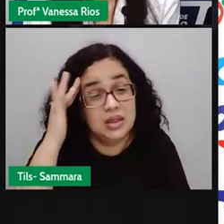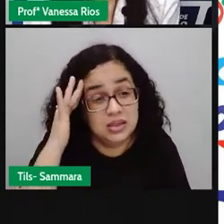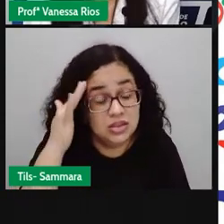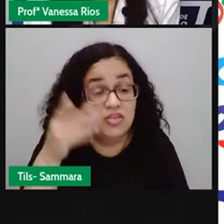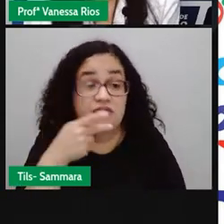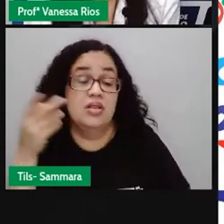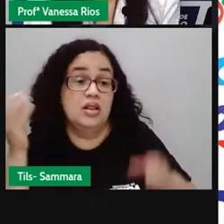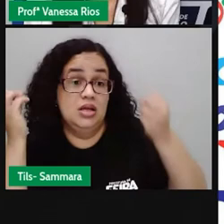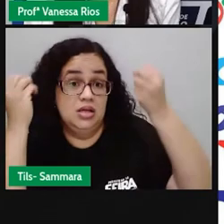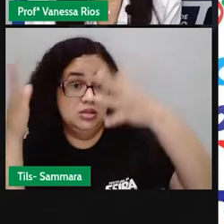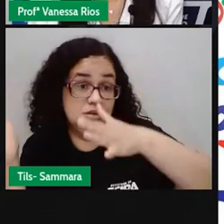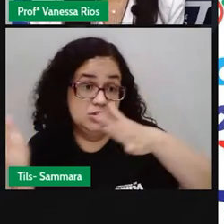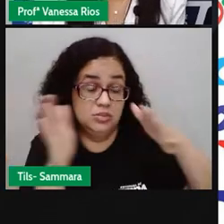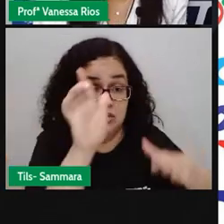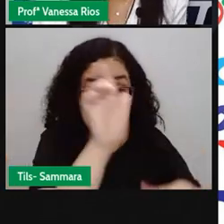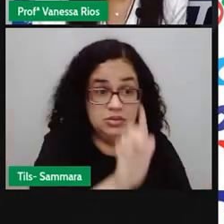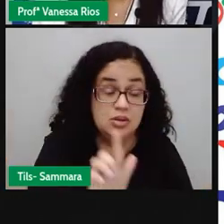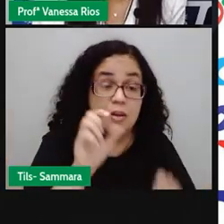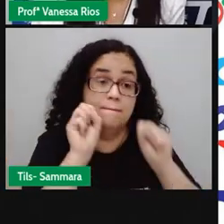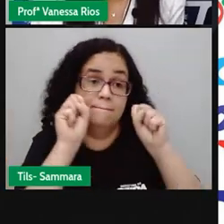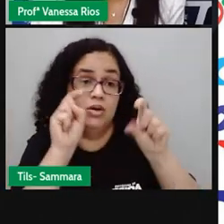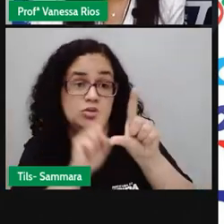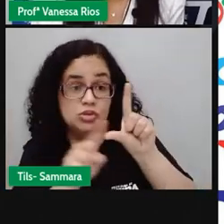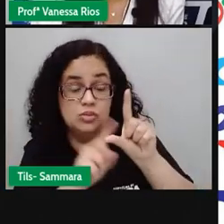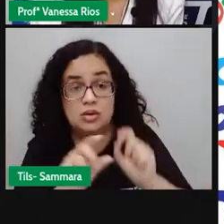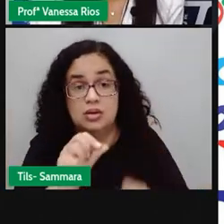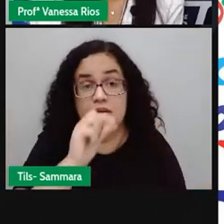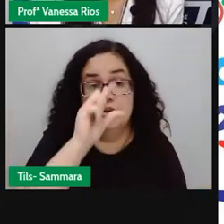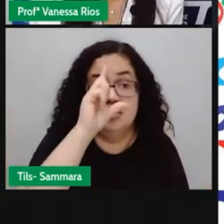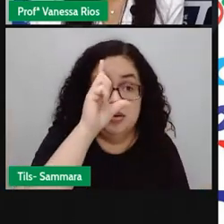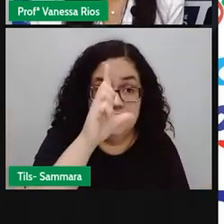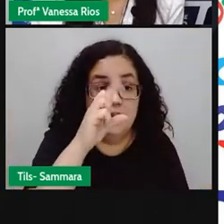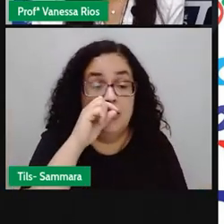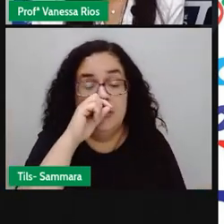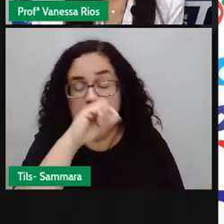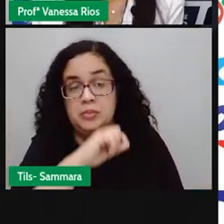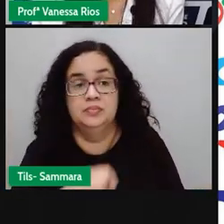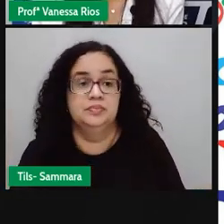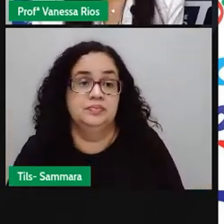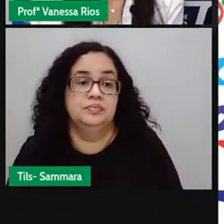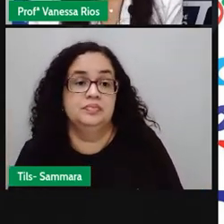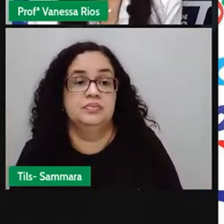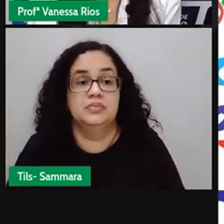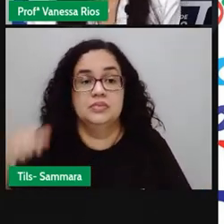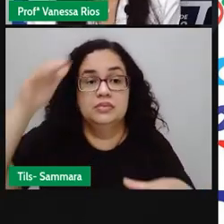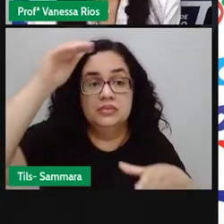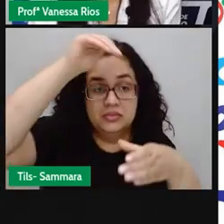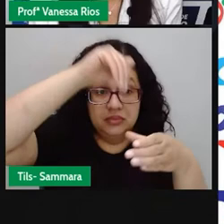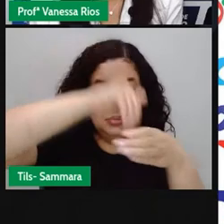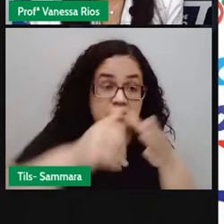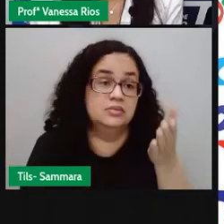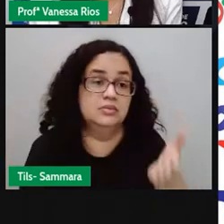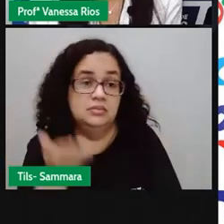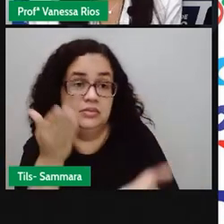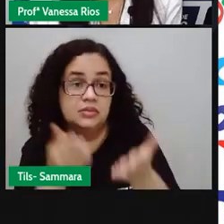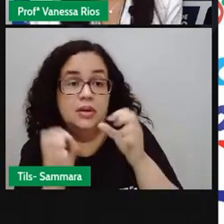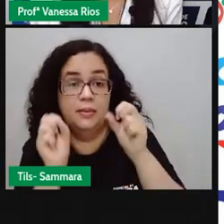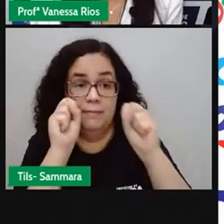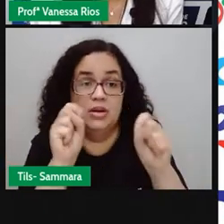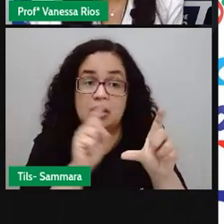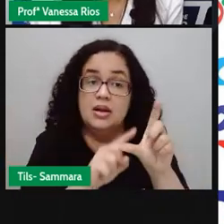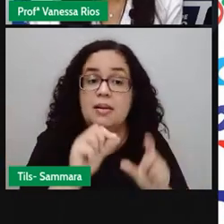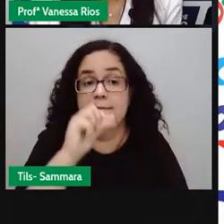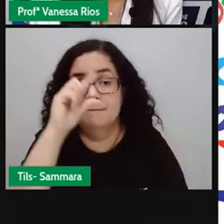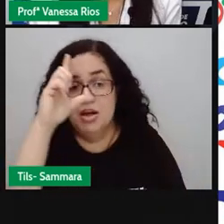está se falando do litro, a gente pode utilizar o L maiúsculo. É a única unidade, né, dentre as unidades de medida aí que a gente pode